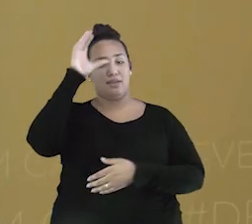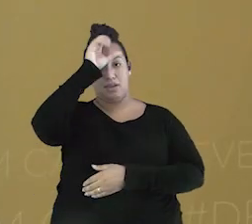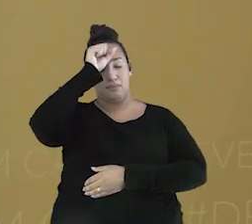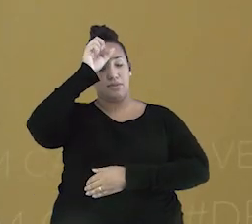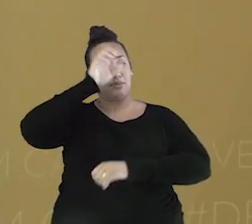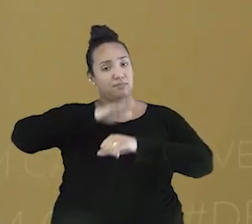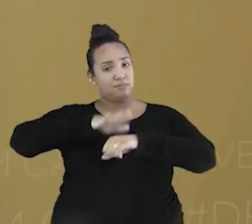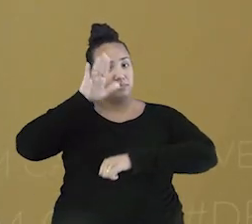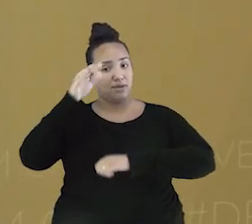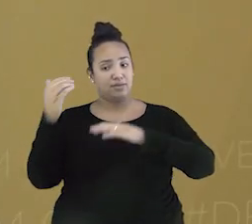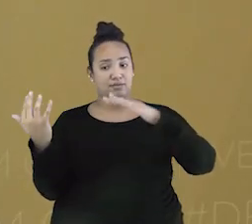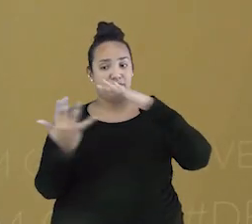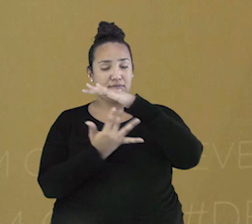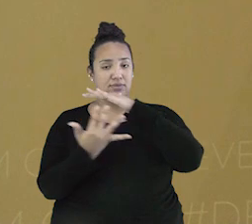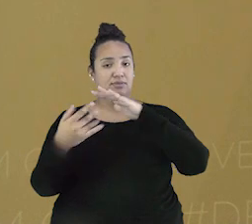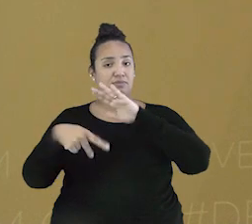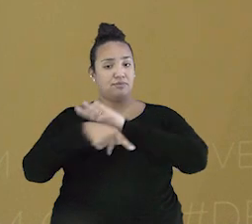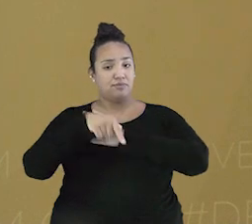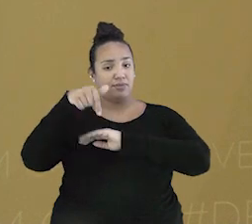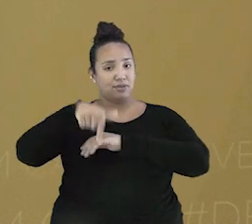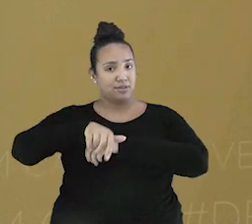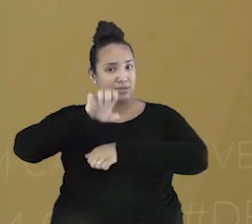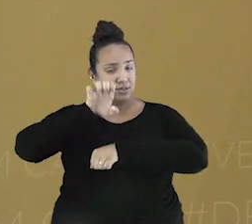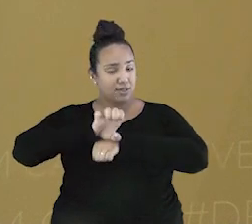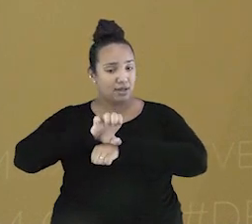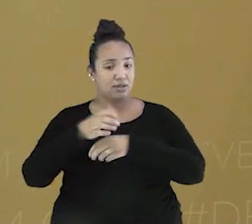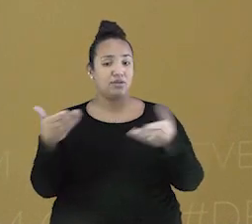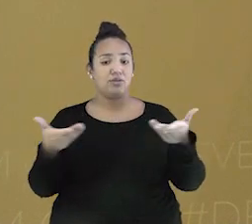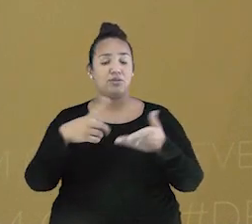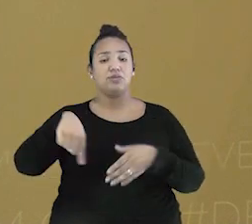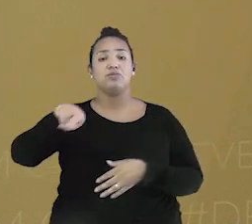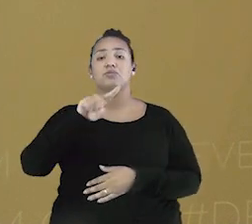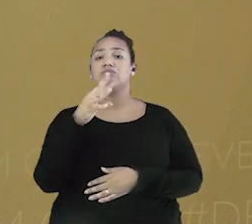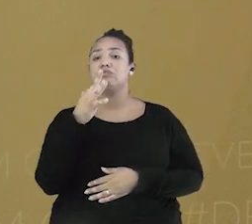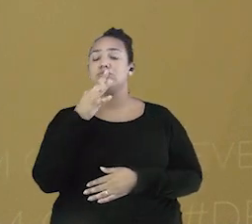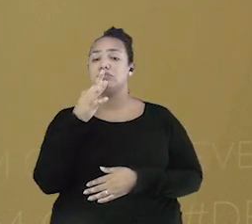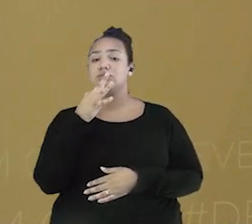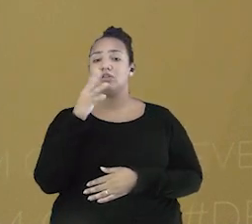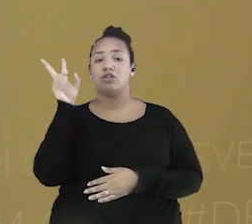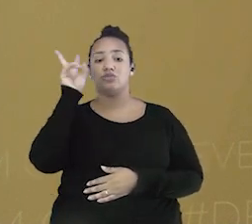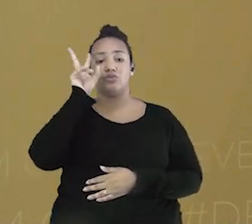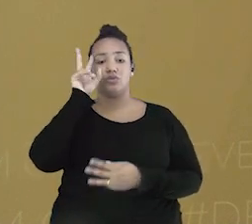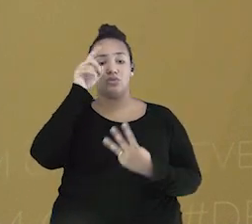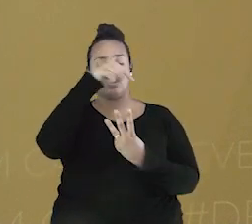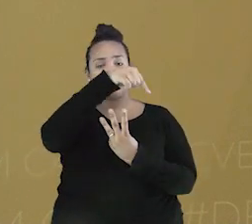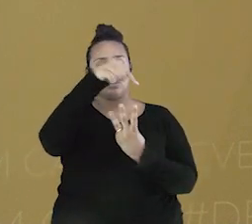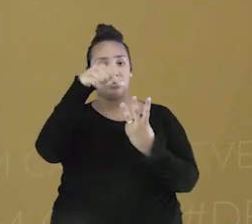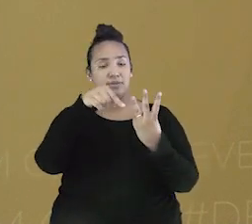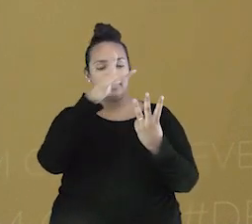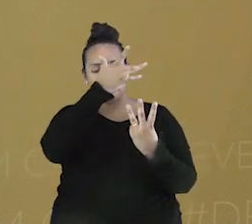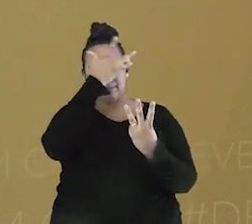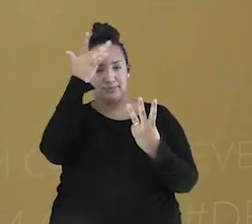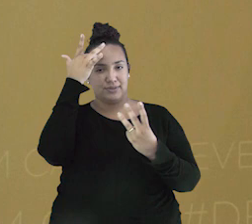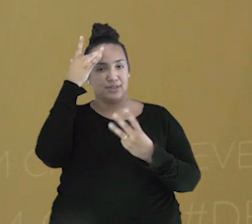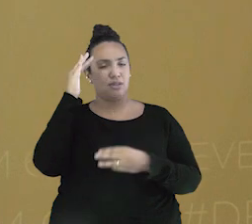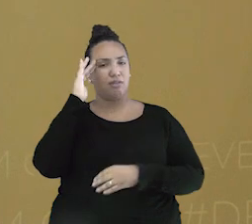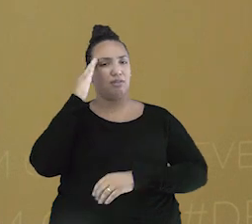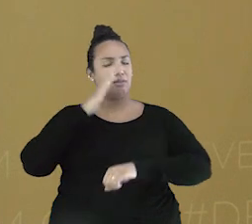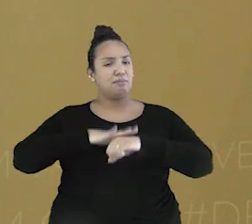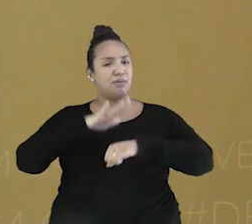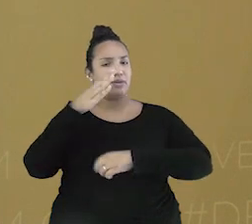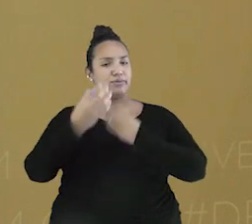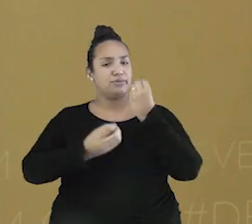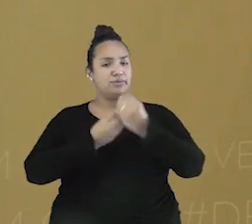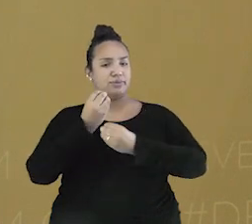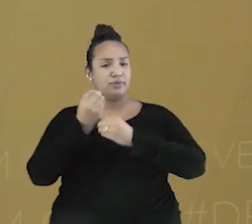aprendeu um pouco sobre a migração no nosso próprio estado, vamos conhecer a história de 3 personagens e entender um pouco mais sobre os tipos